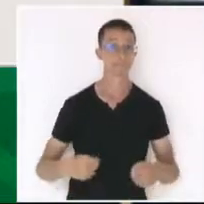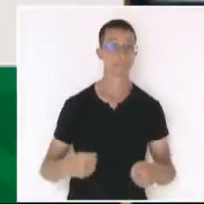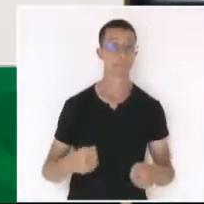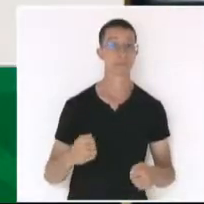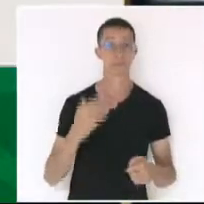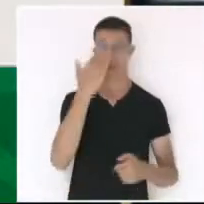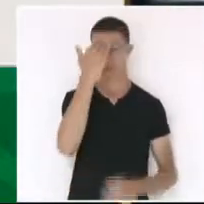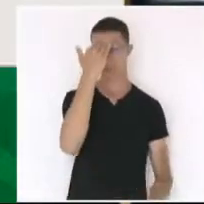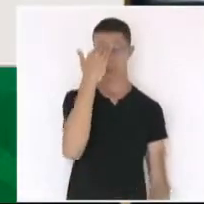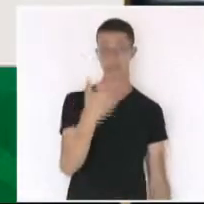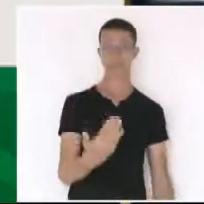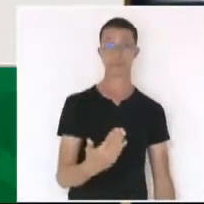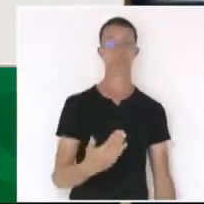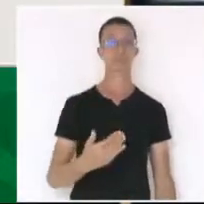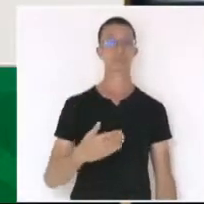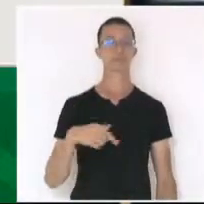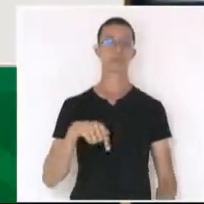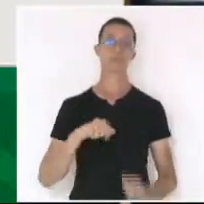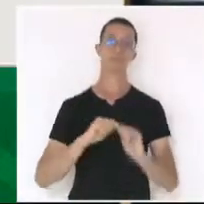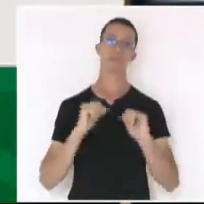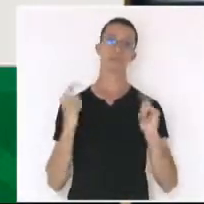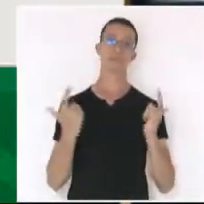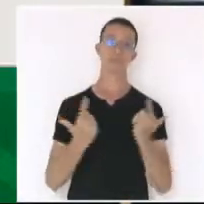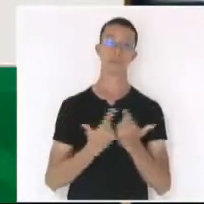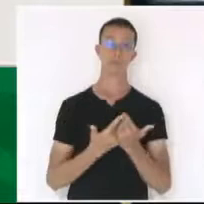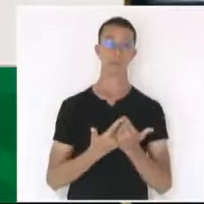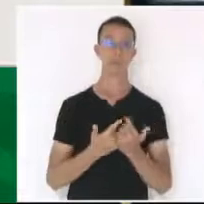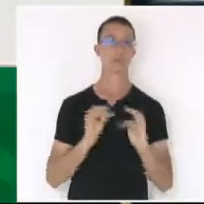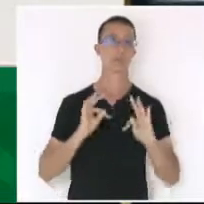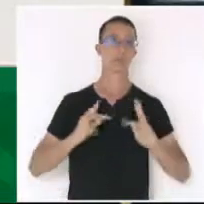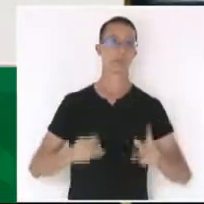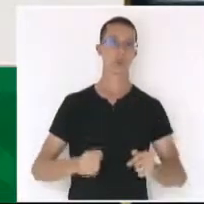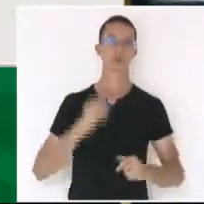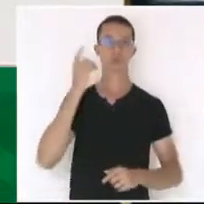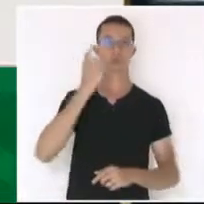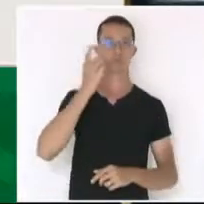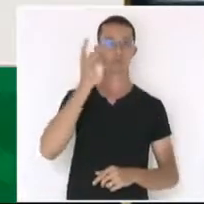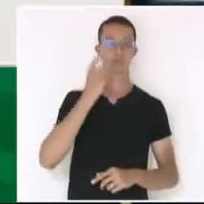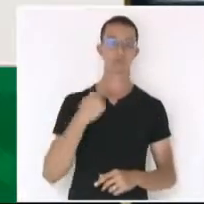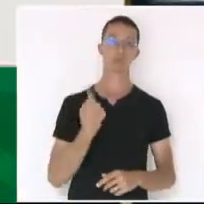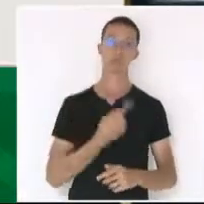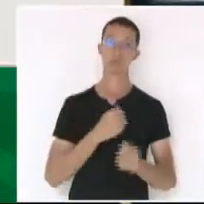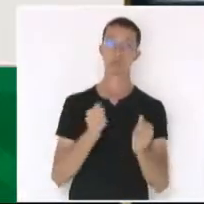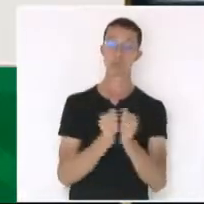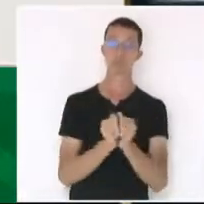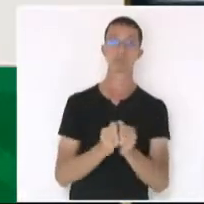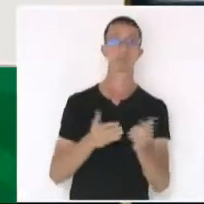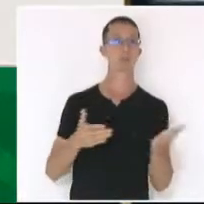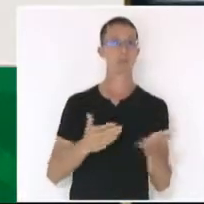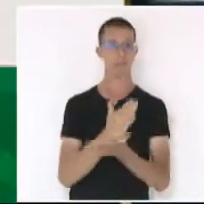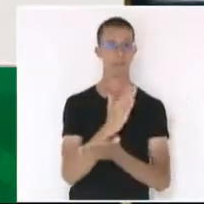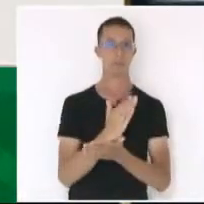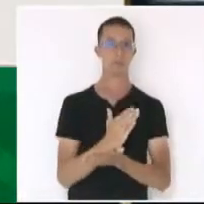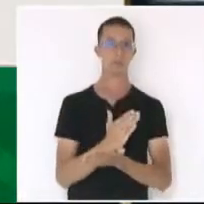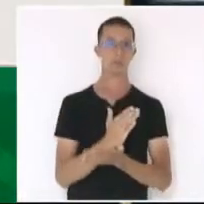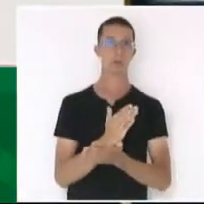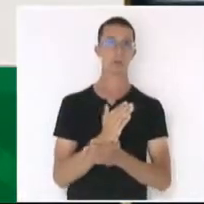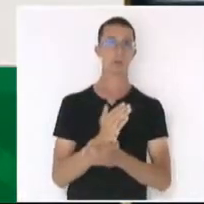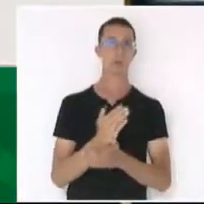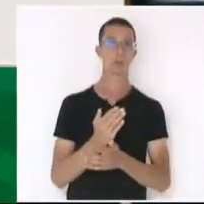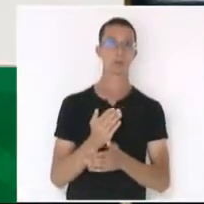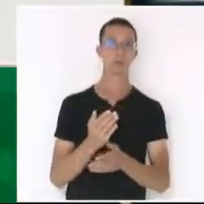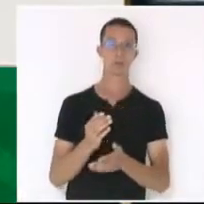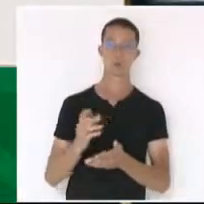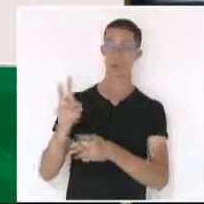a assembleia a todos os deputados que aprovamos juntos Justamente a busca do empréstimo do BNDS